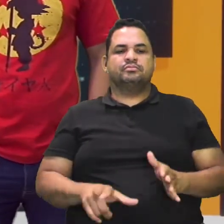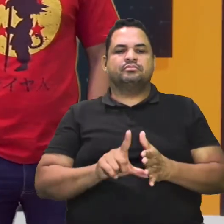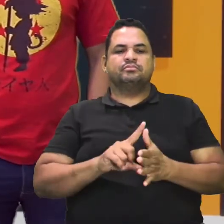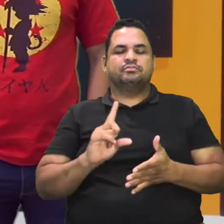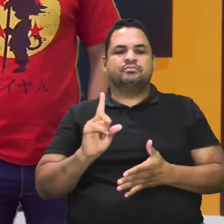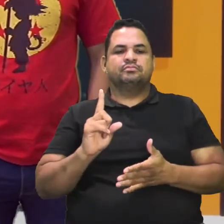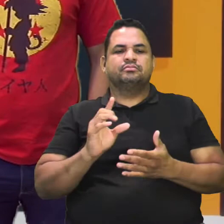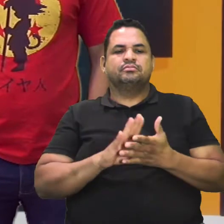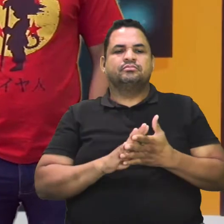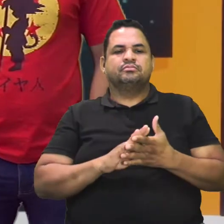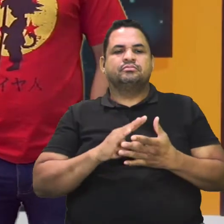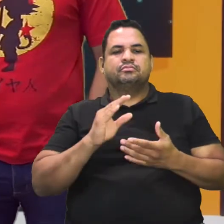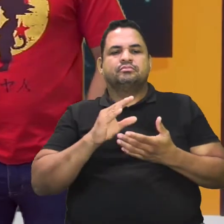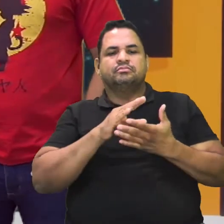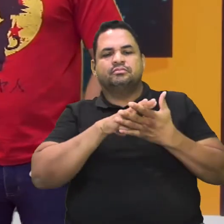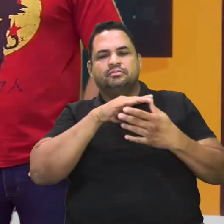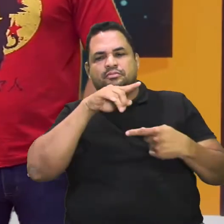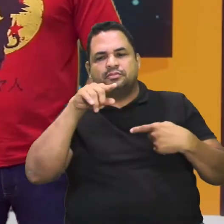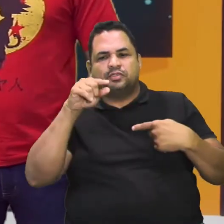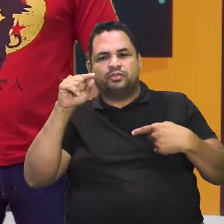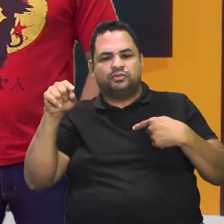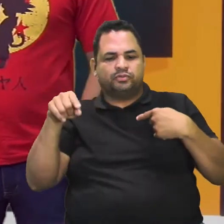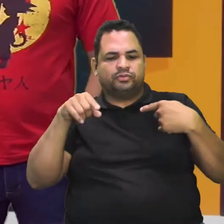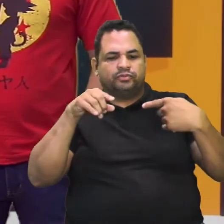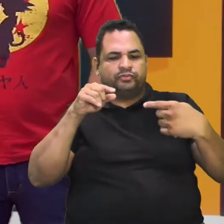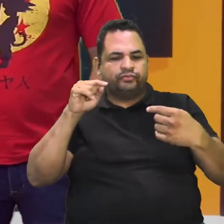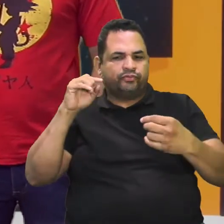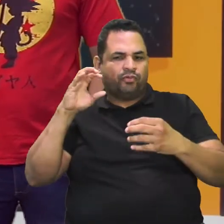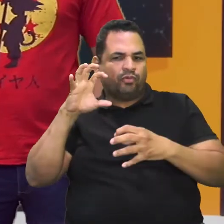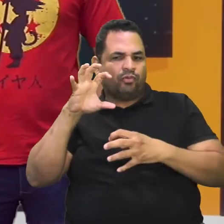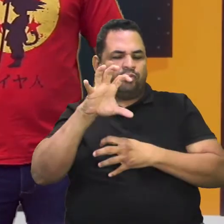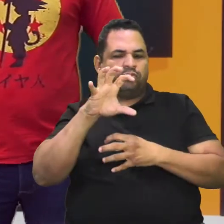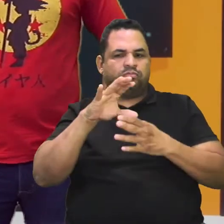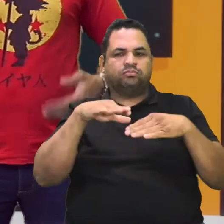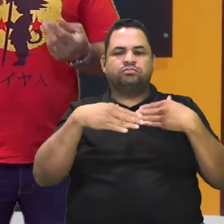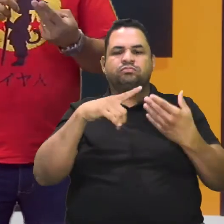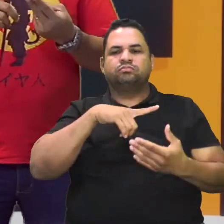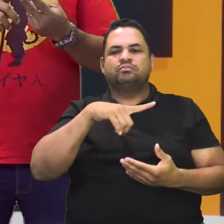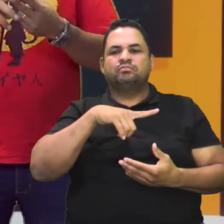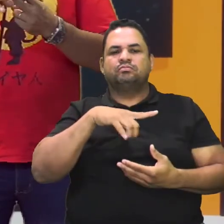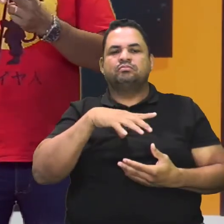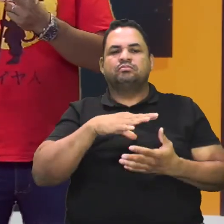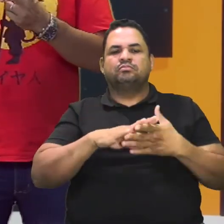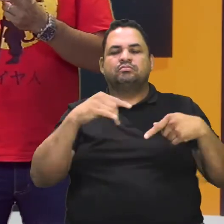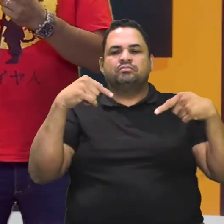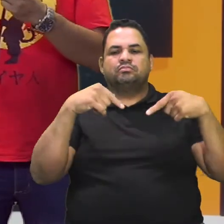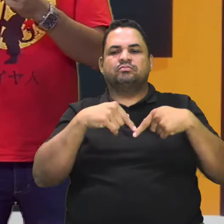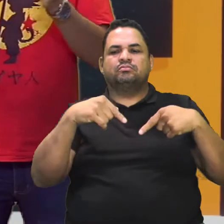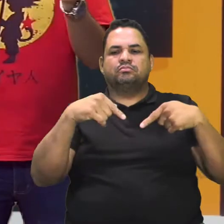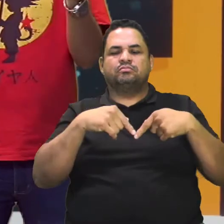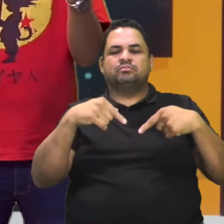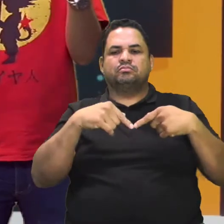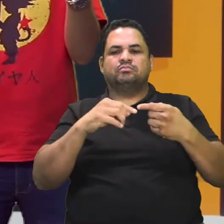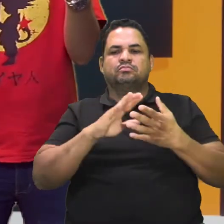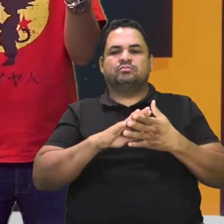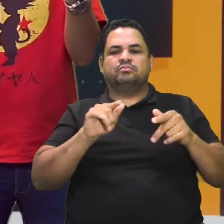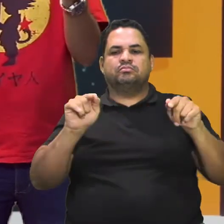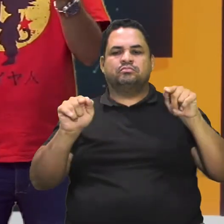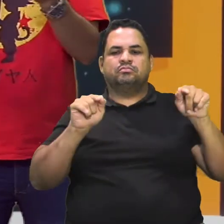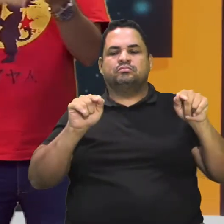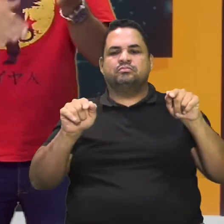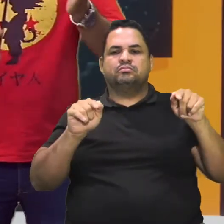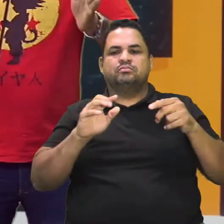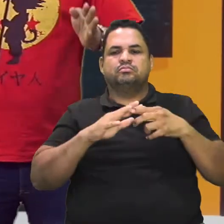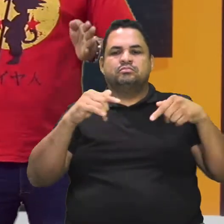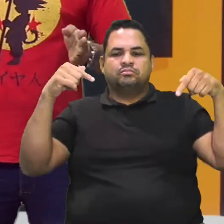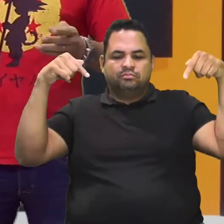antes. Então, essa questão de foco, né? Distância focal. Isso. Antes nós tínhamos, Láudia, vértice. Os 2 pontos, que são as